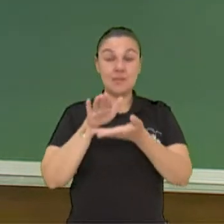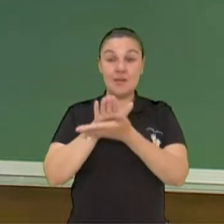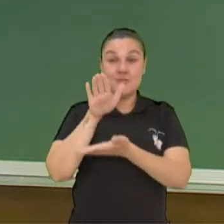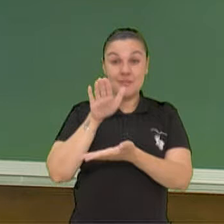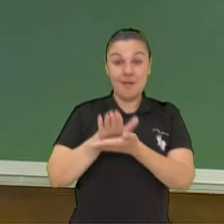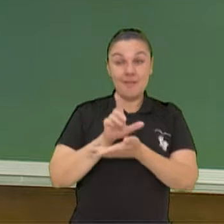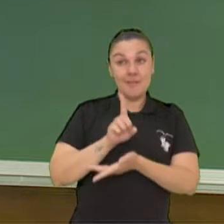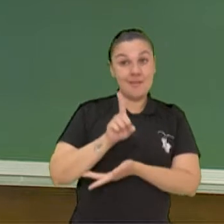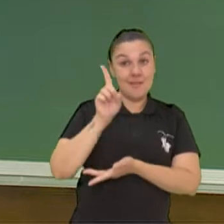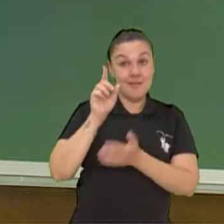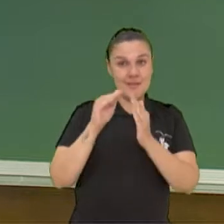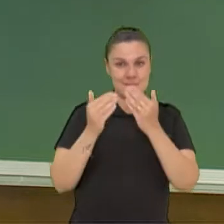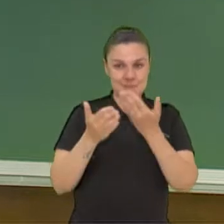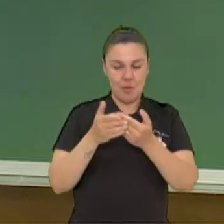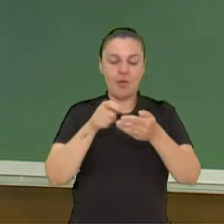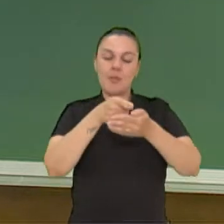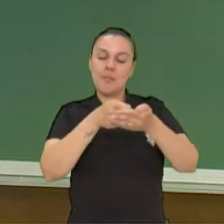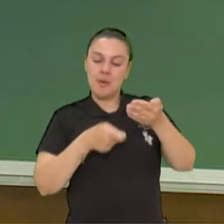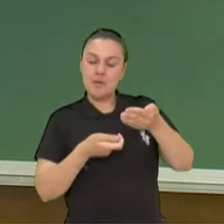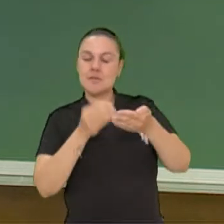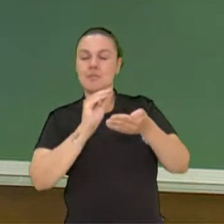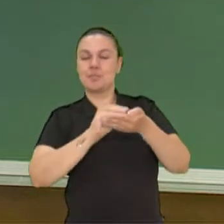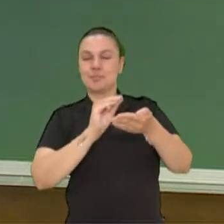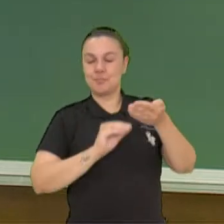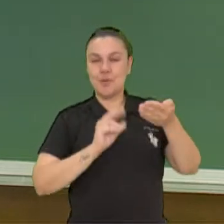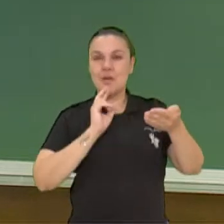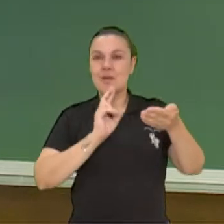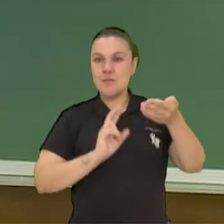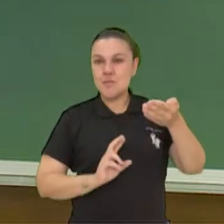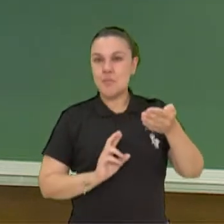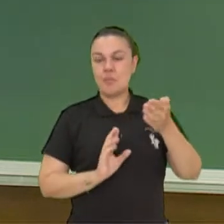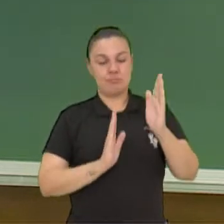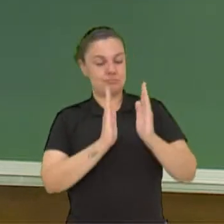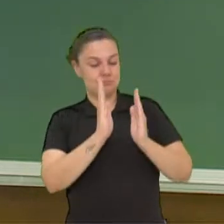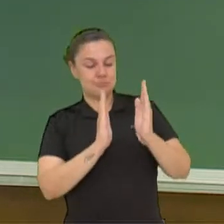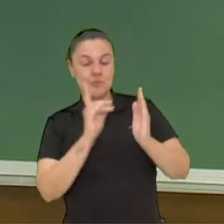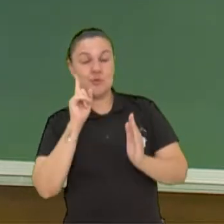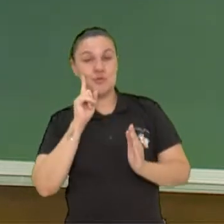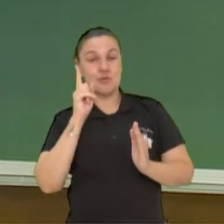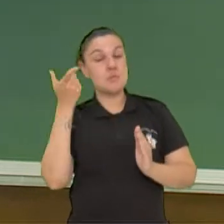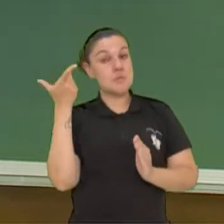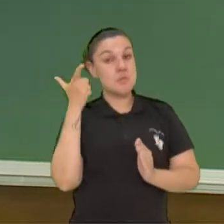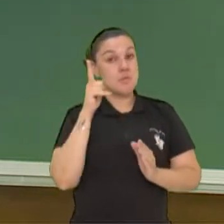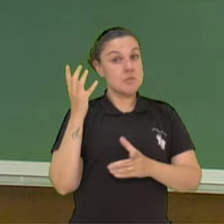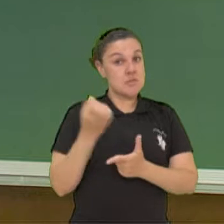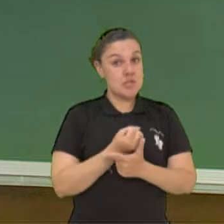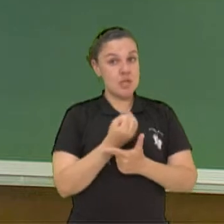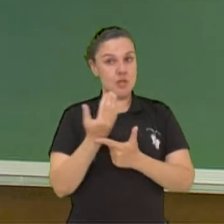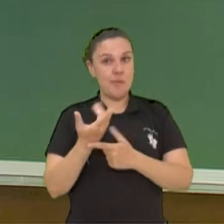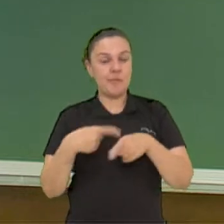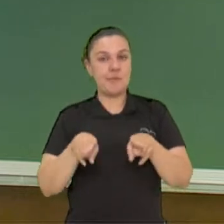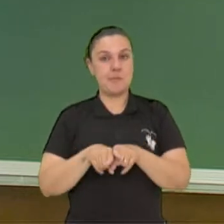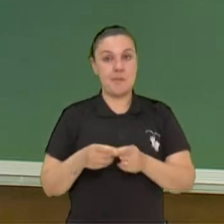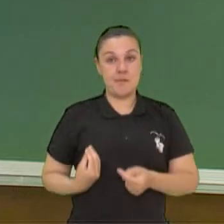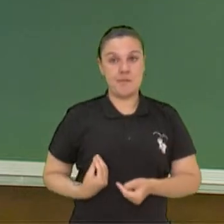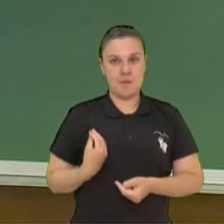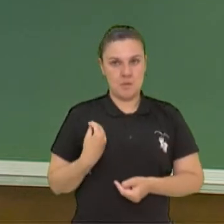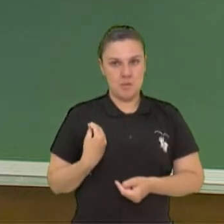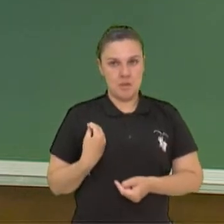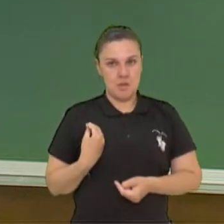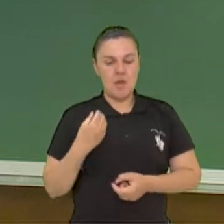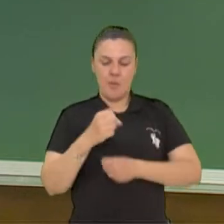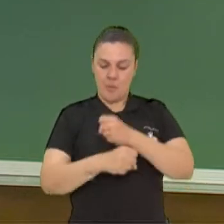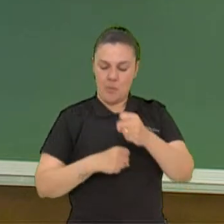impressa, preencha corretamente, responda, entregue no prazo, para você ter direito à nota e à frequência. O ano está um